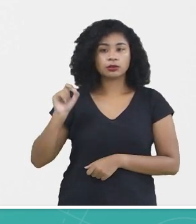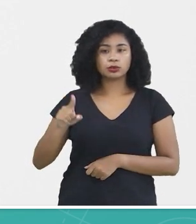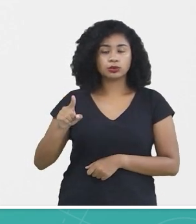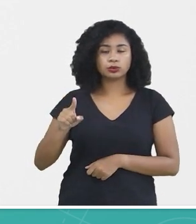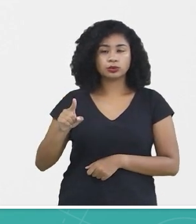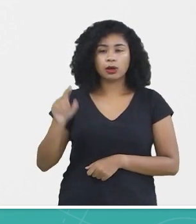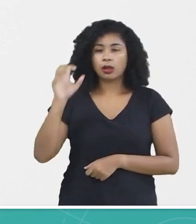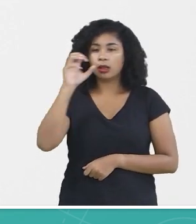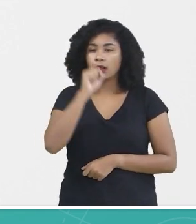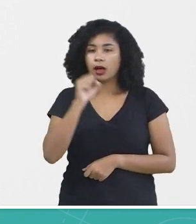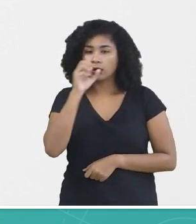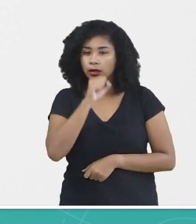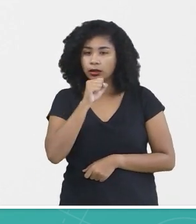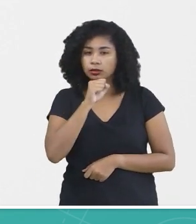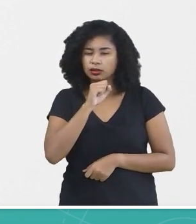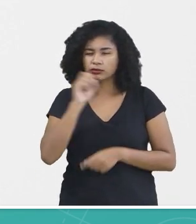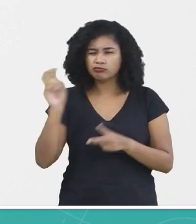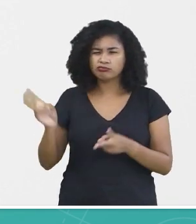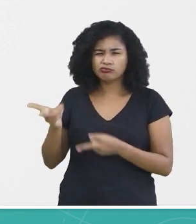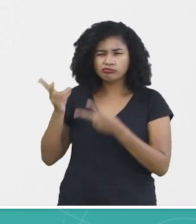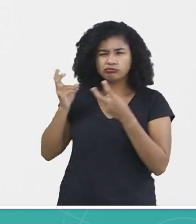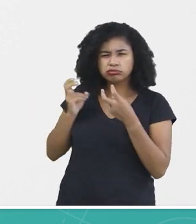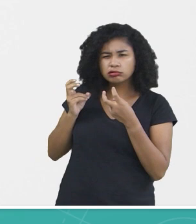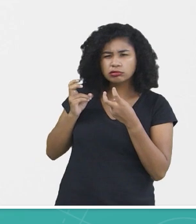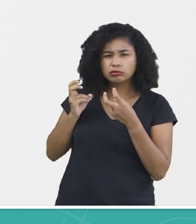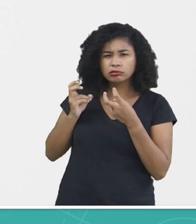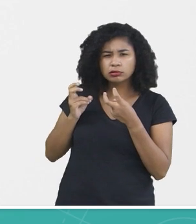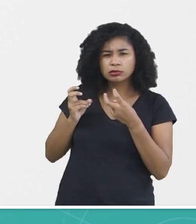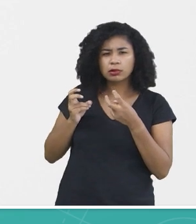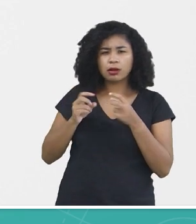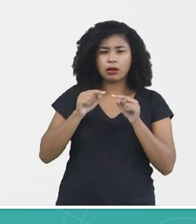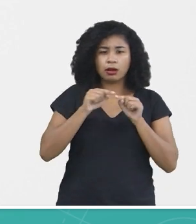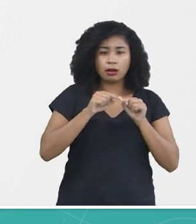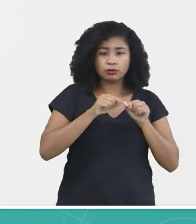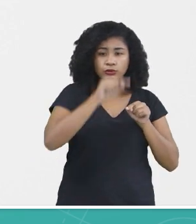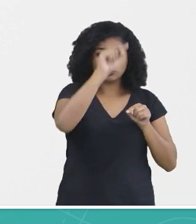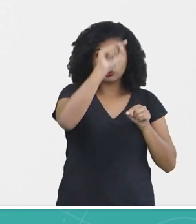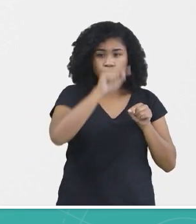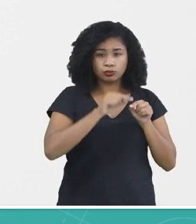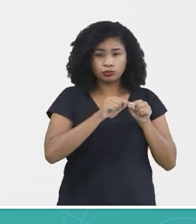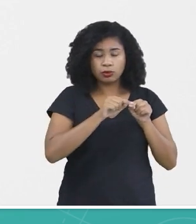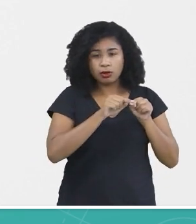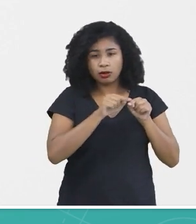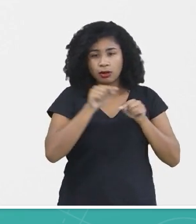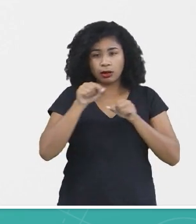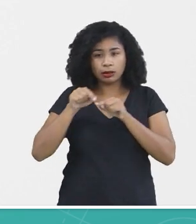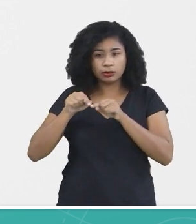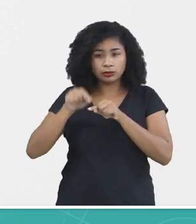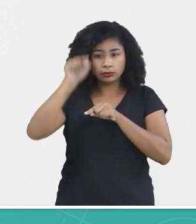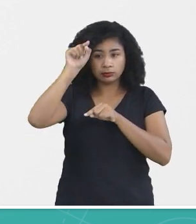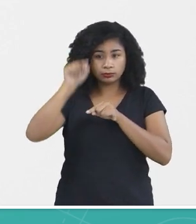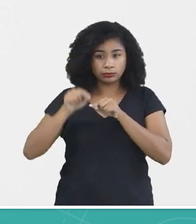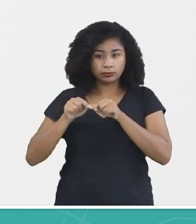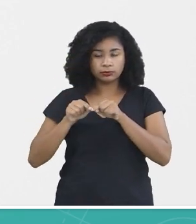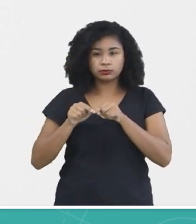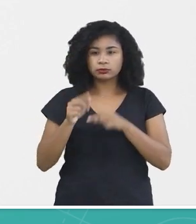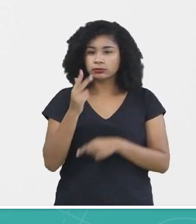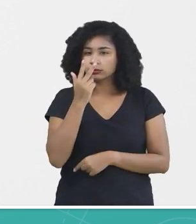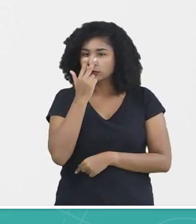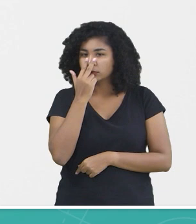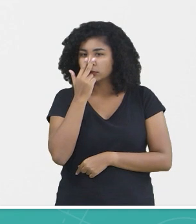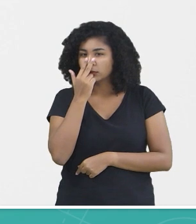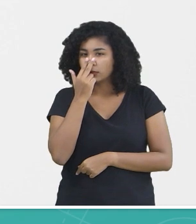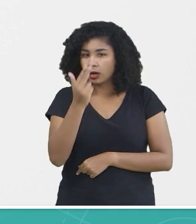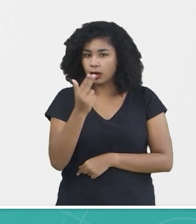observar a reta azul e laranja, elas aparentam estar sempre à